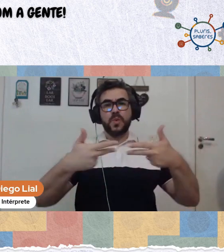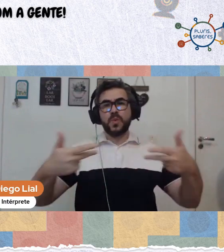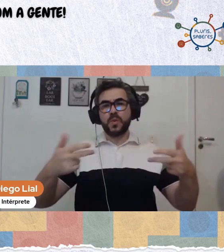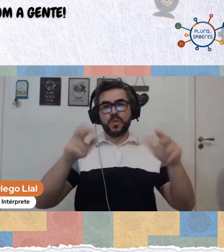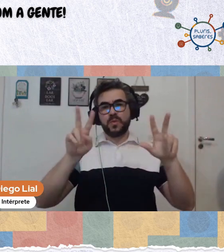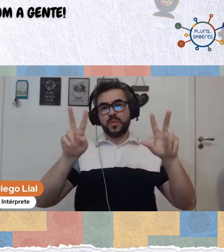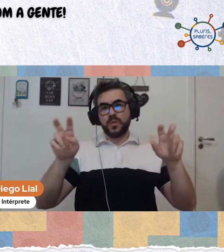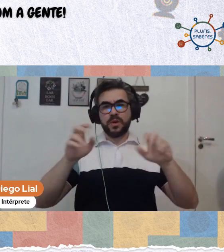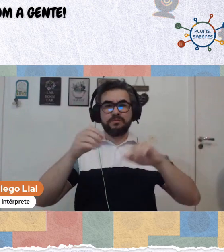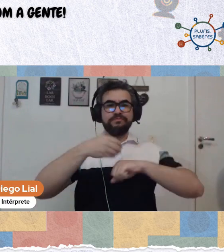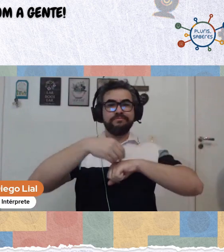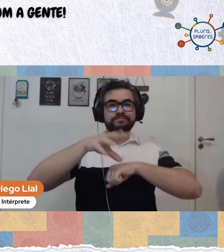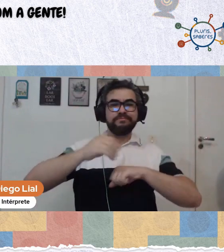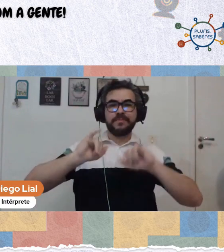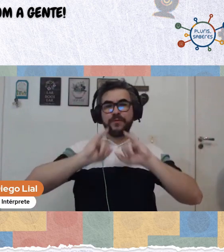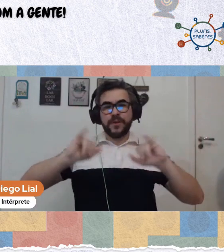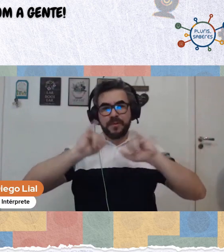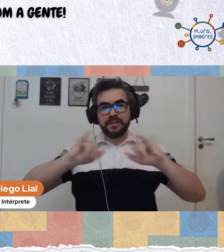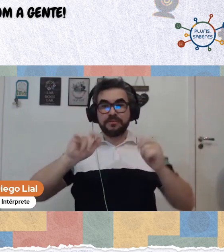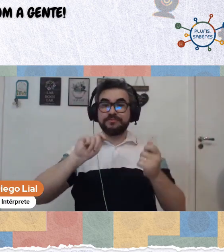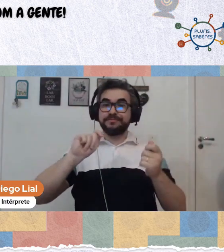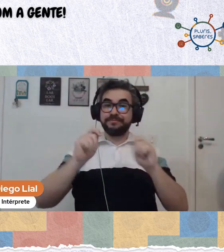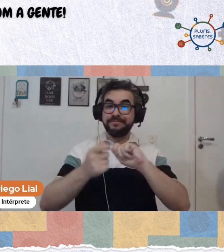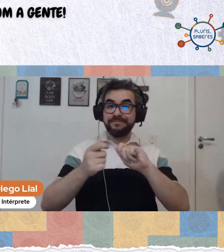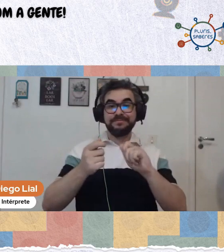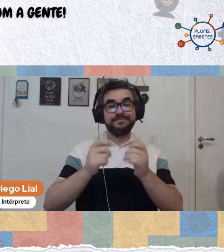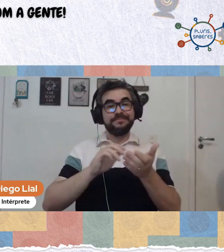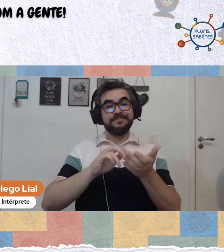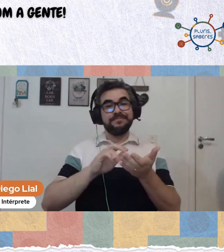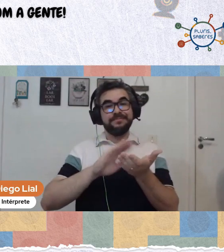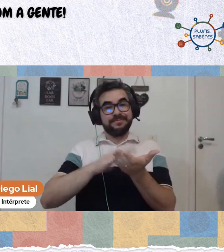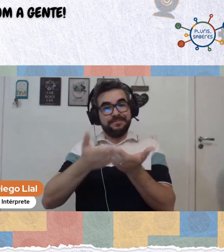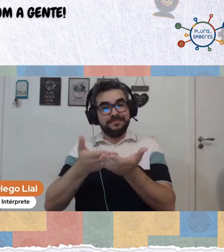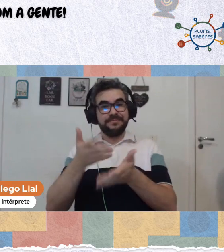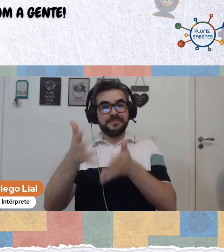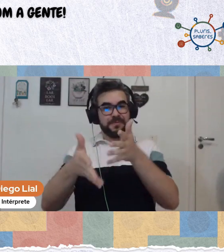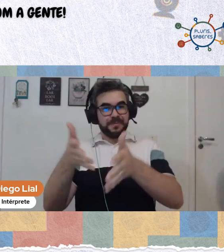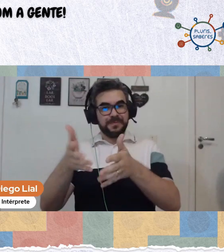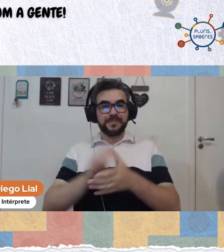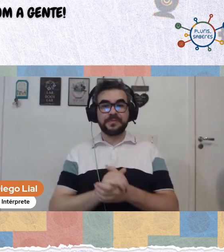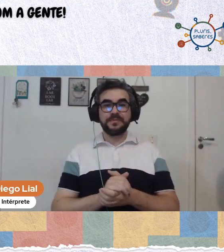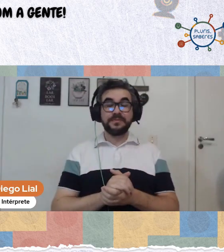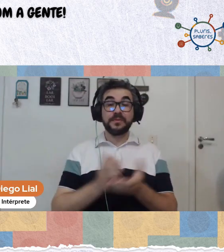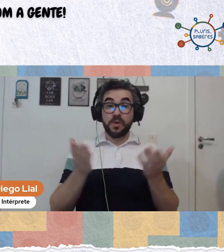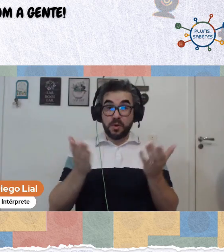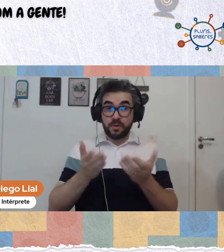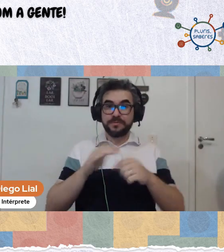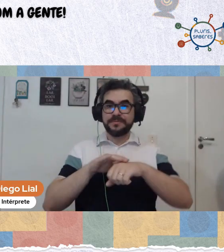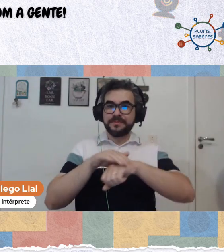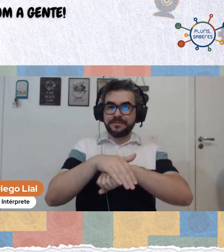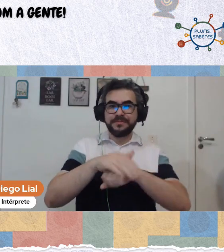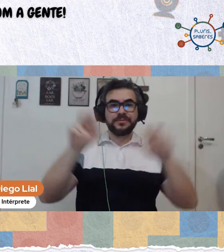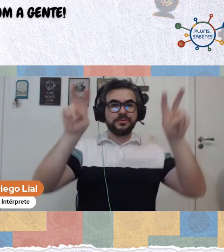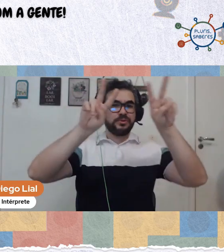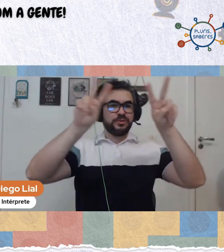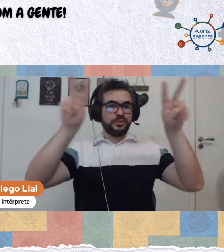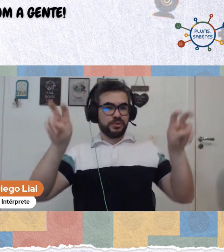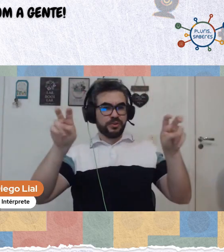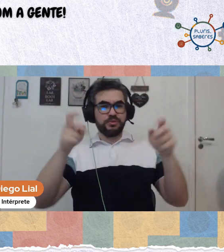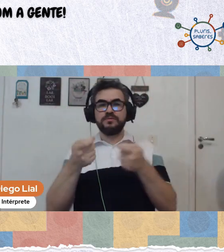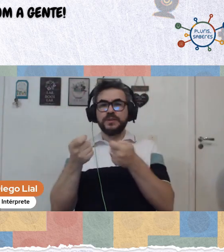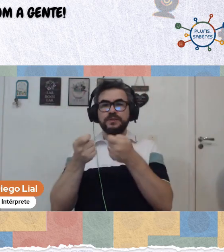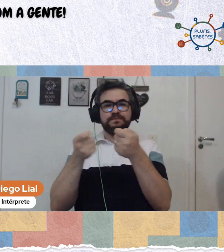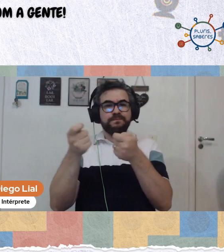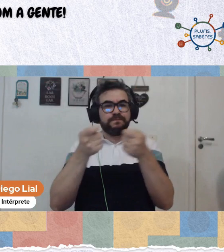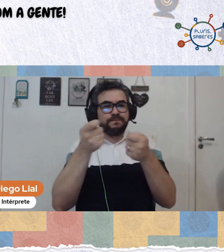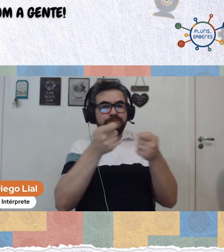a palestra dessa noite, ela tem como título Gestão e Preservação Digital de Acervos Sonoros. E vou apresentar rapidamente aqui a